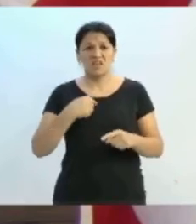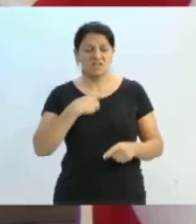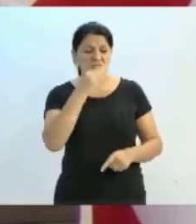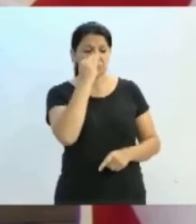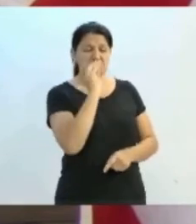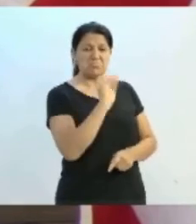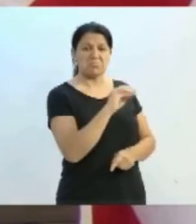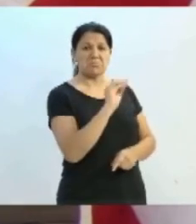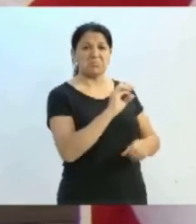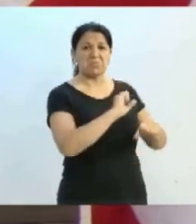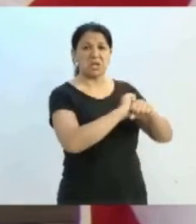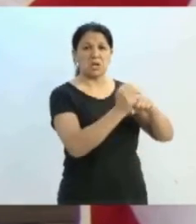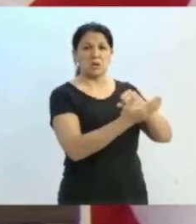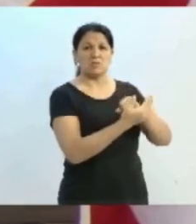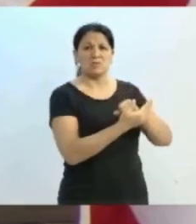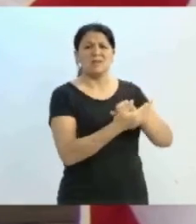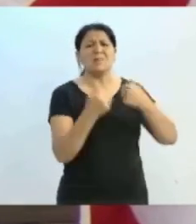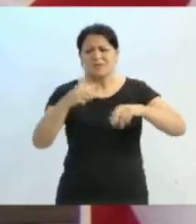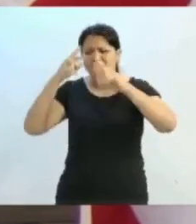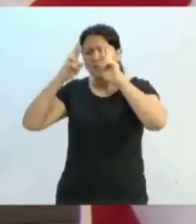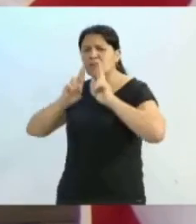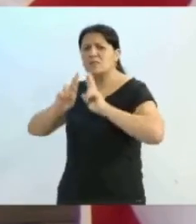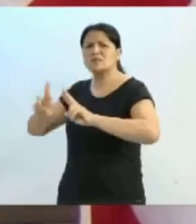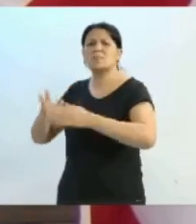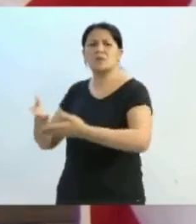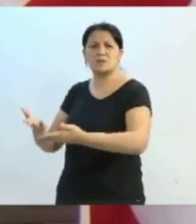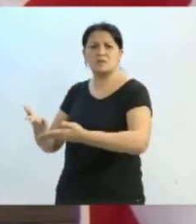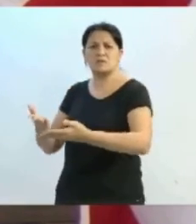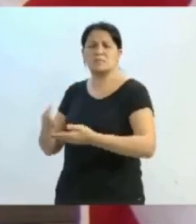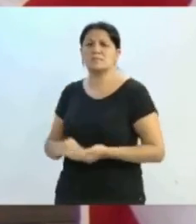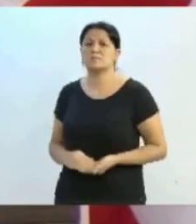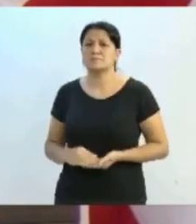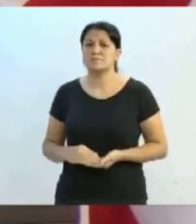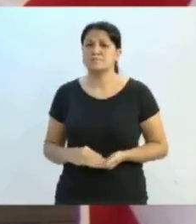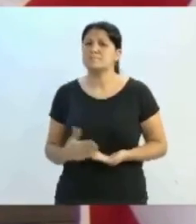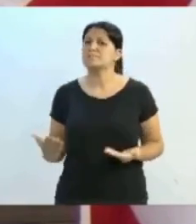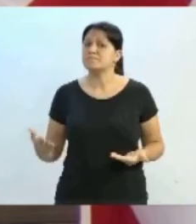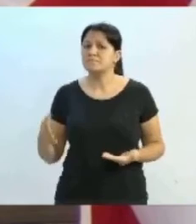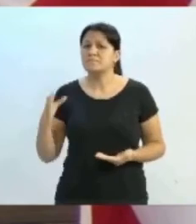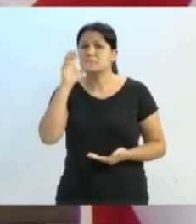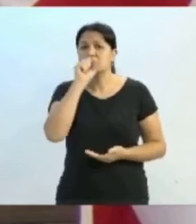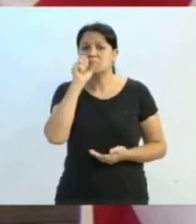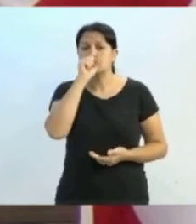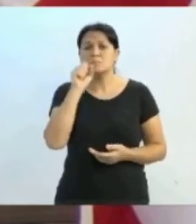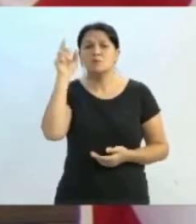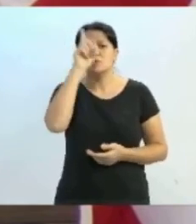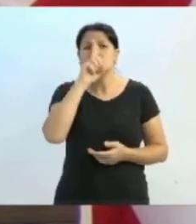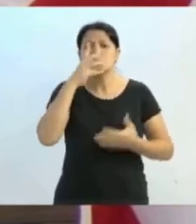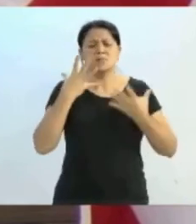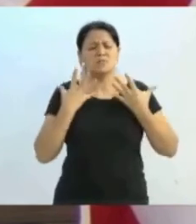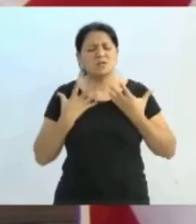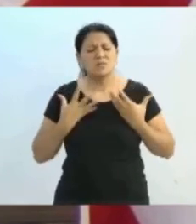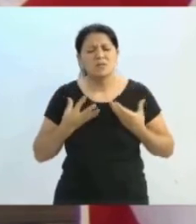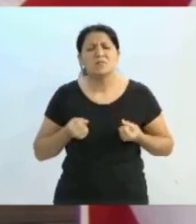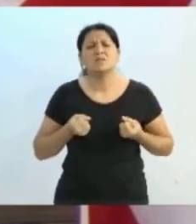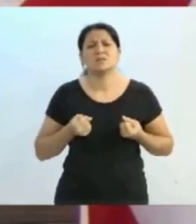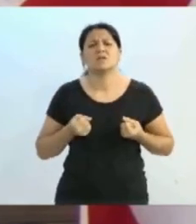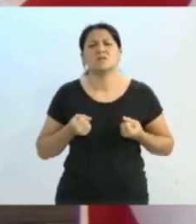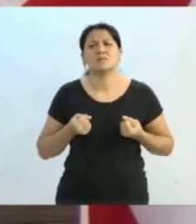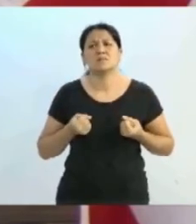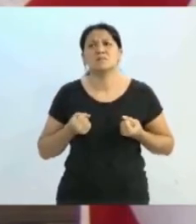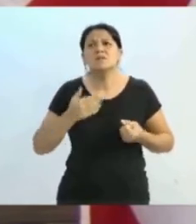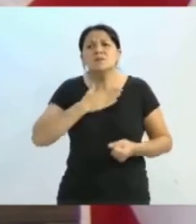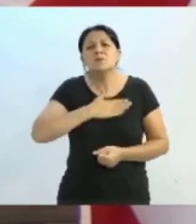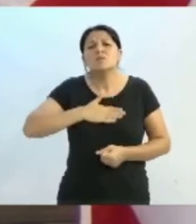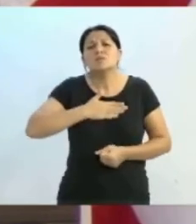com a doença a gente tem que respeitar o próximo então nós estamos esse fim de semana foi um fim-de-semana exaustivo onde eu gostaria muito de